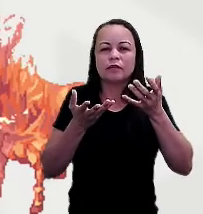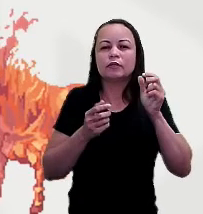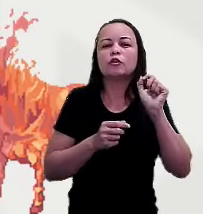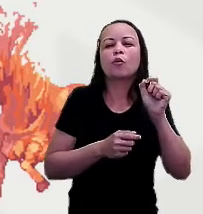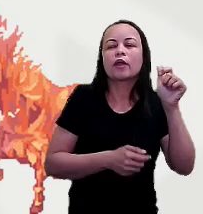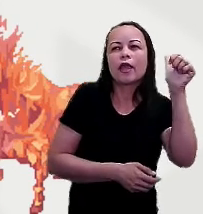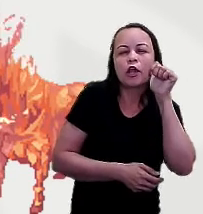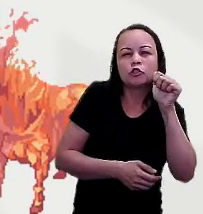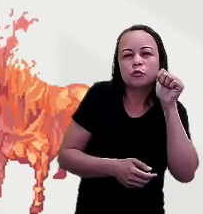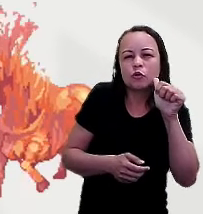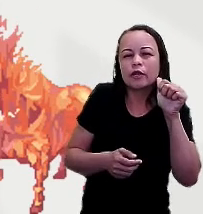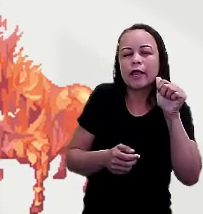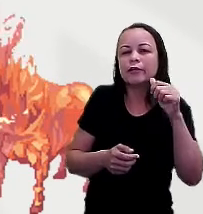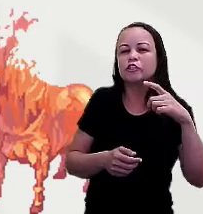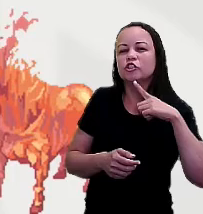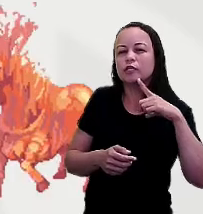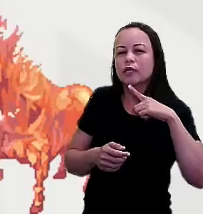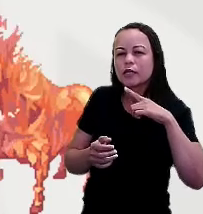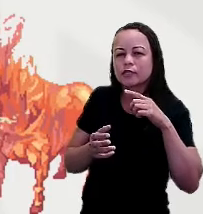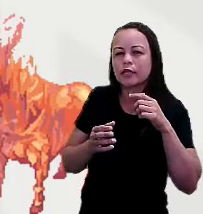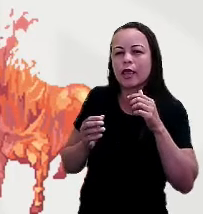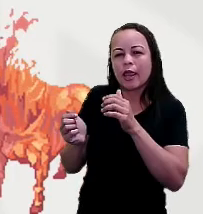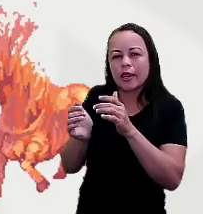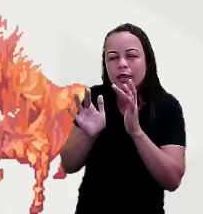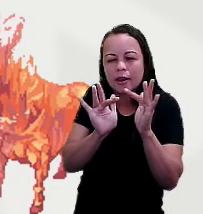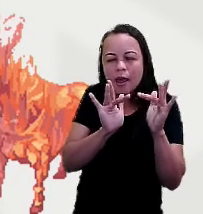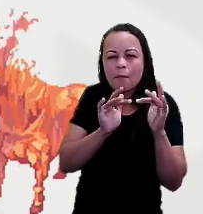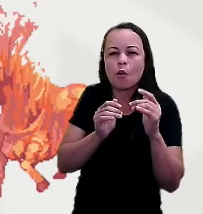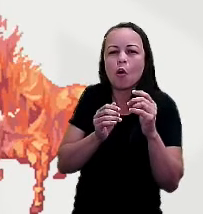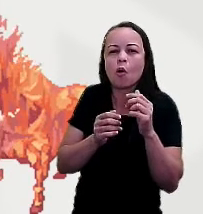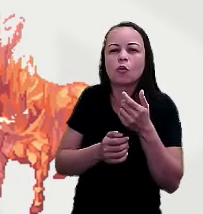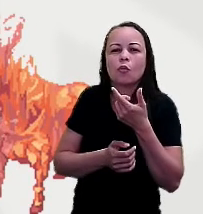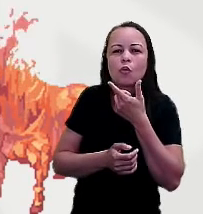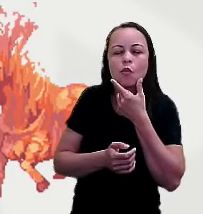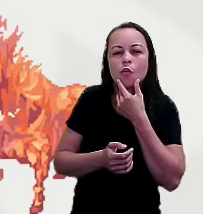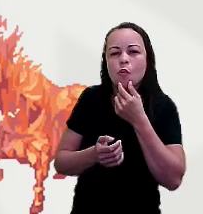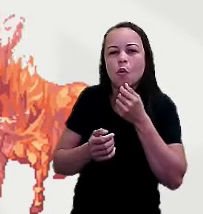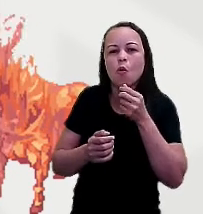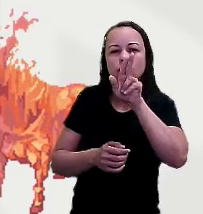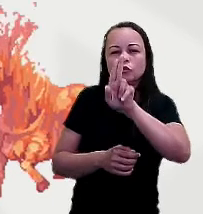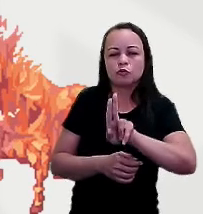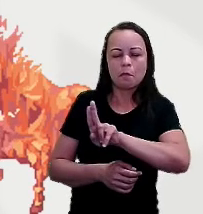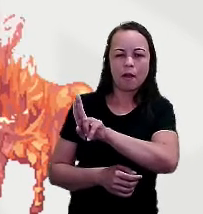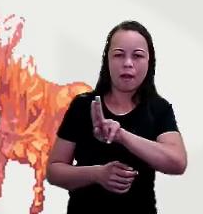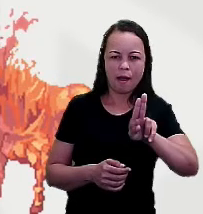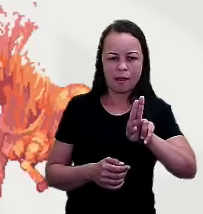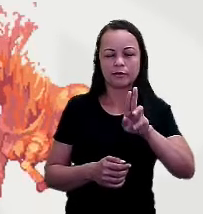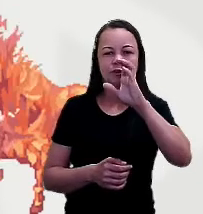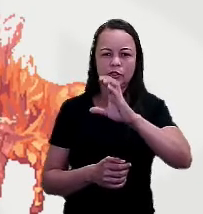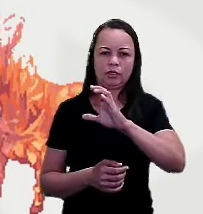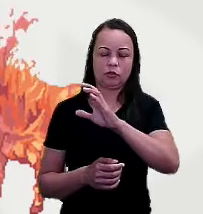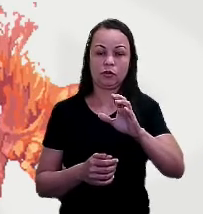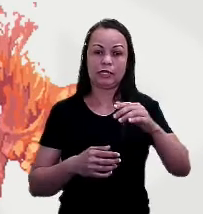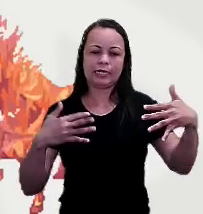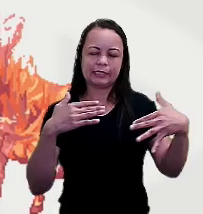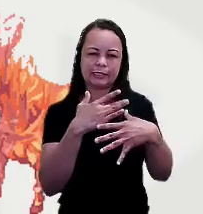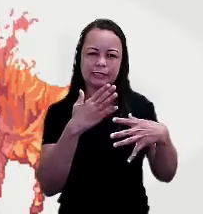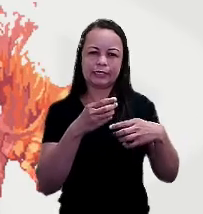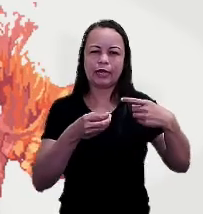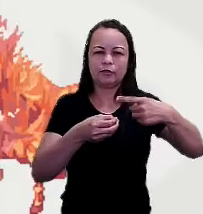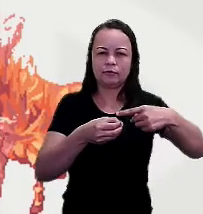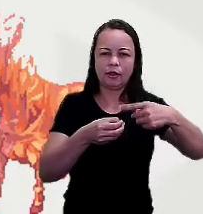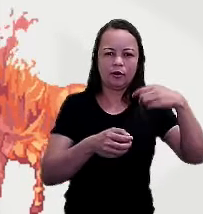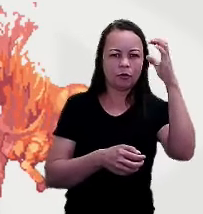mantêm casos amorosos com os padres católicos nas cidades do interior do Brasil e,